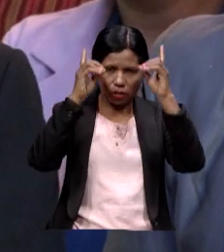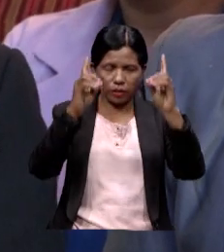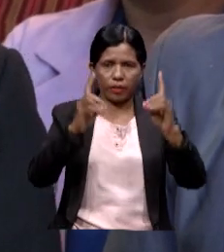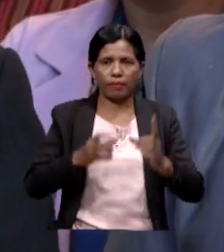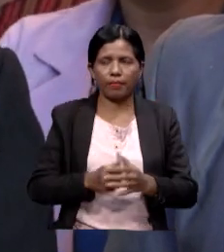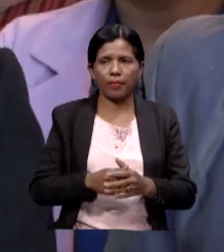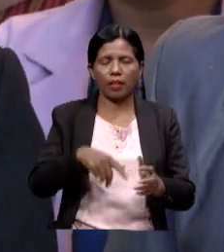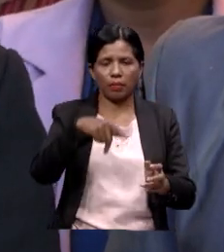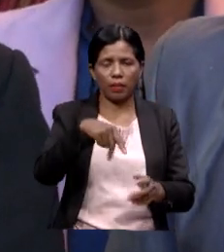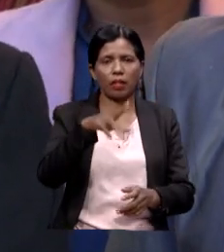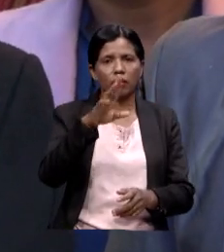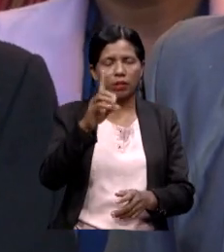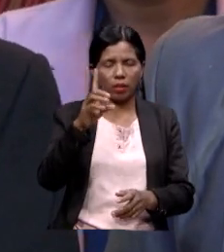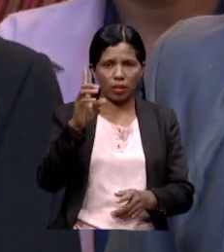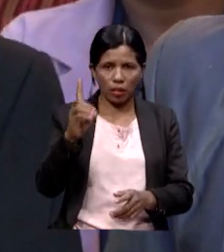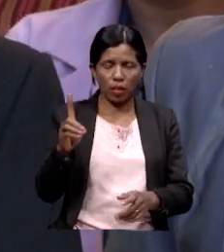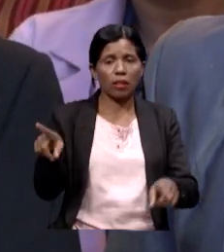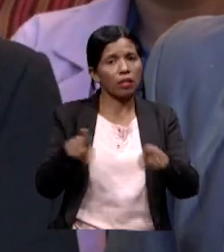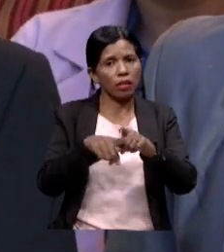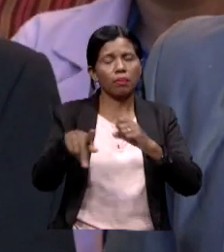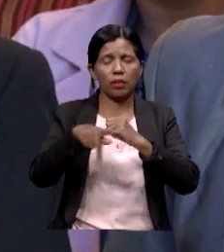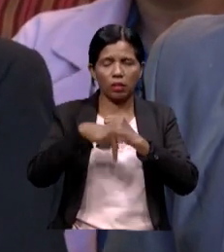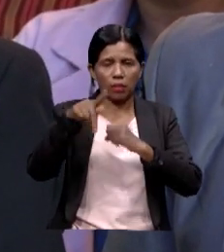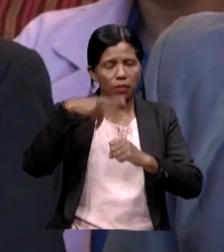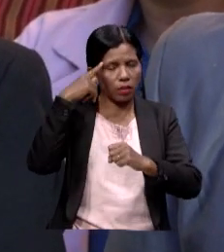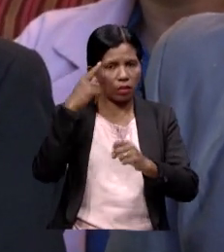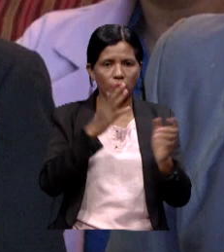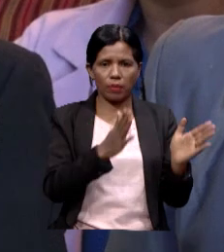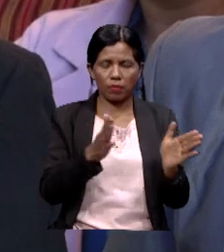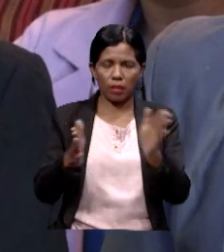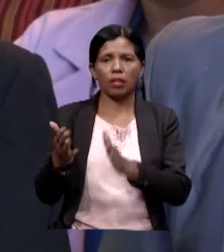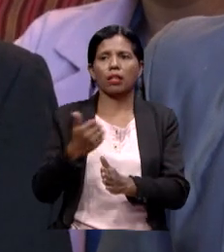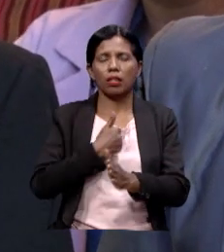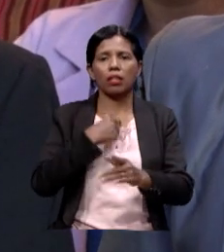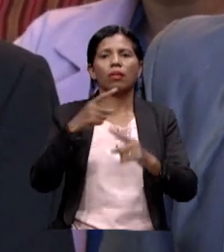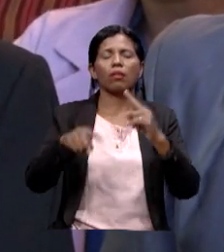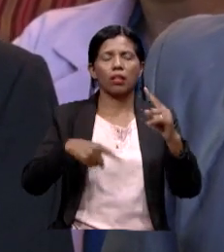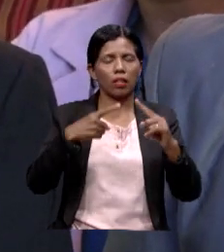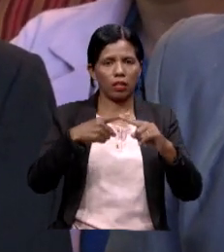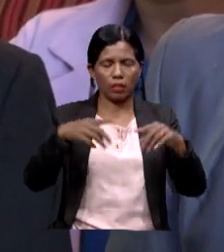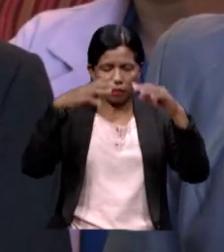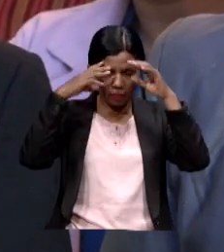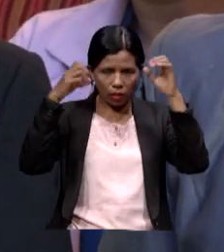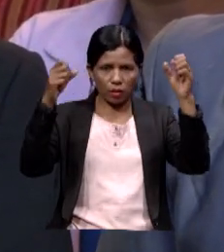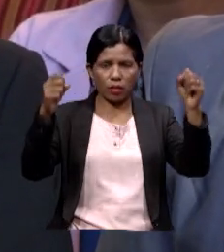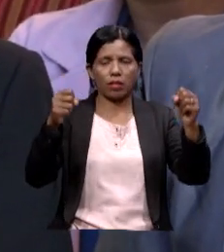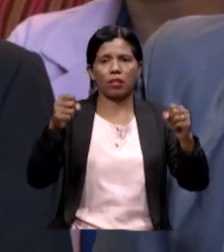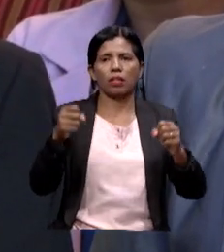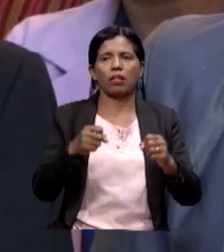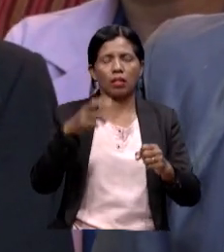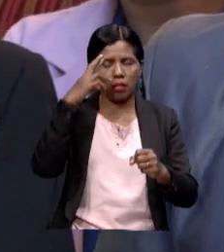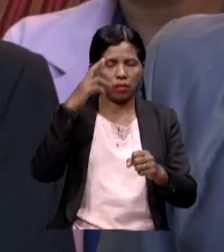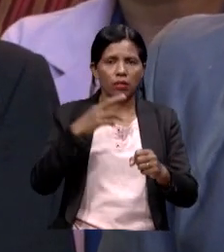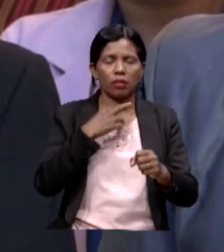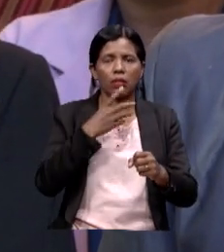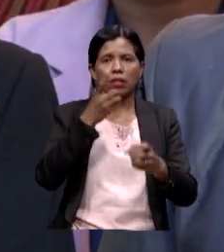PUDD, além de partidos políticos, né? Para o ano, a tu vai ir a Presidente da República, decreta